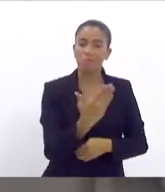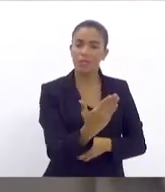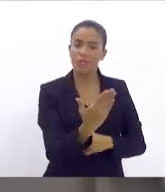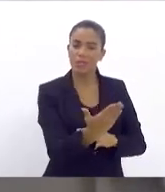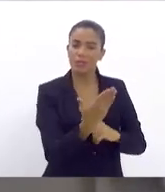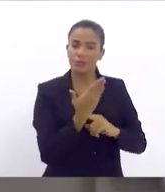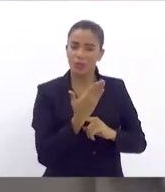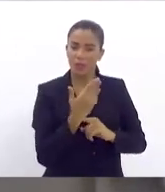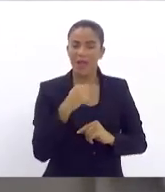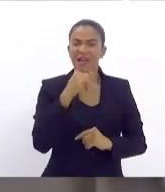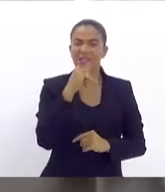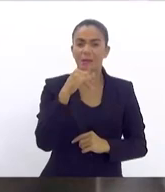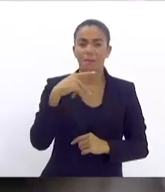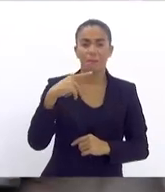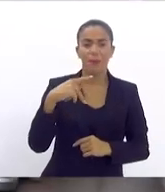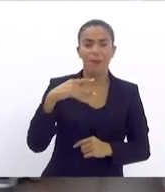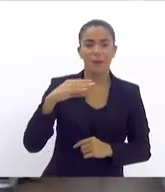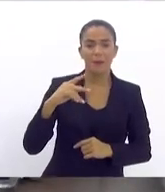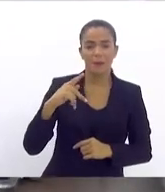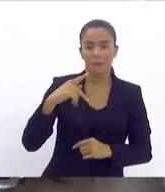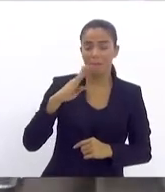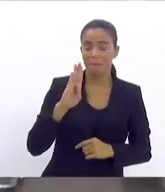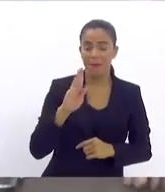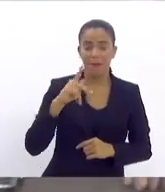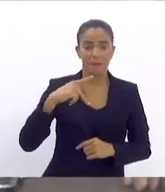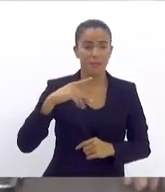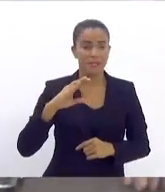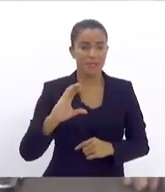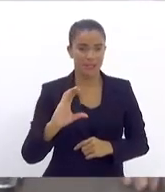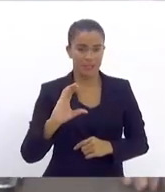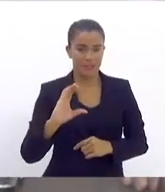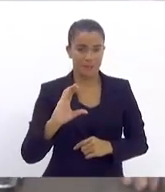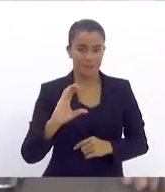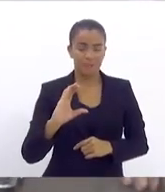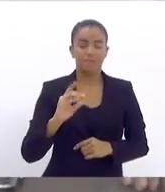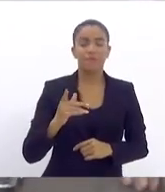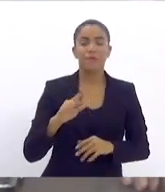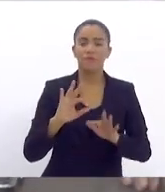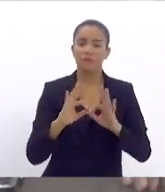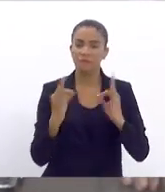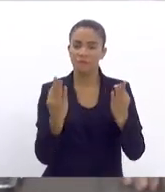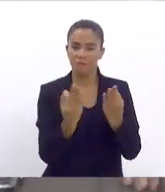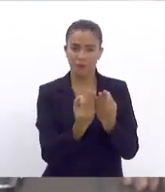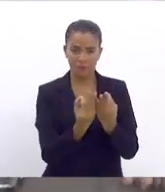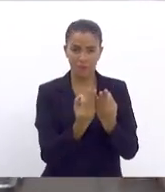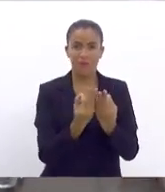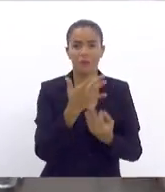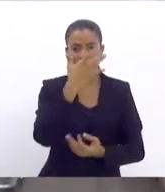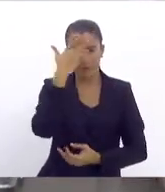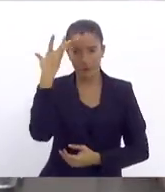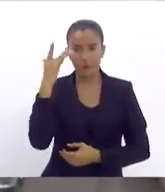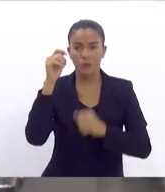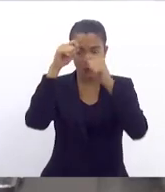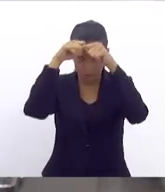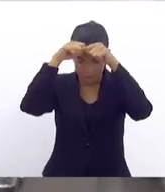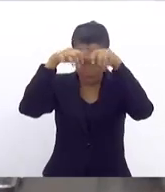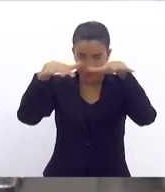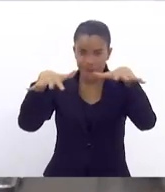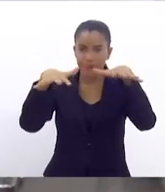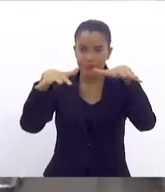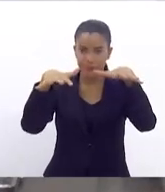imaginando BPC. Lá no BPC, que famílias com pessoas com espectro